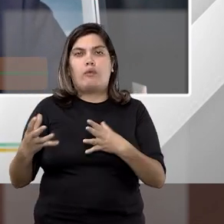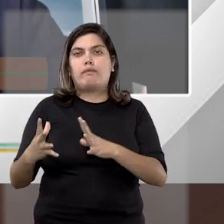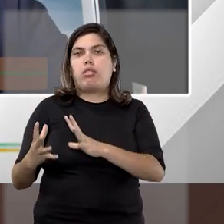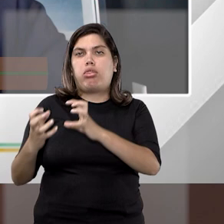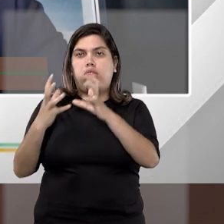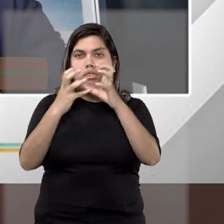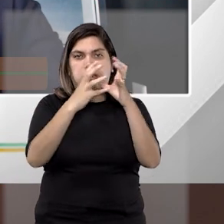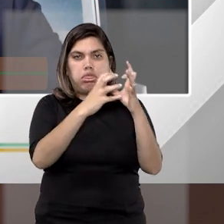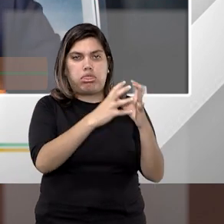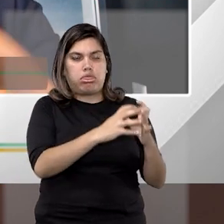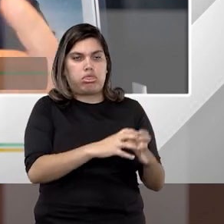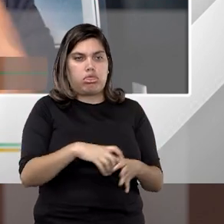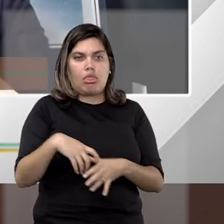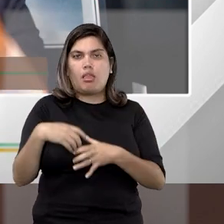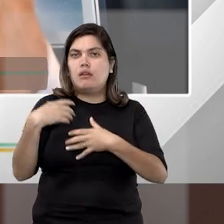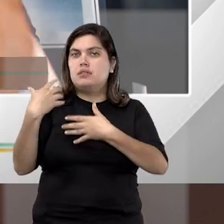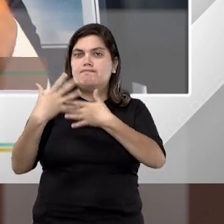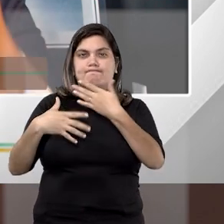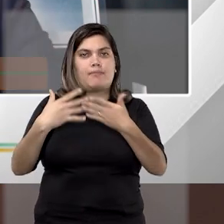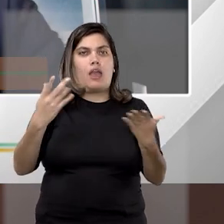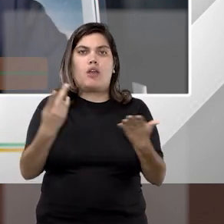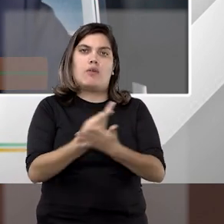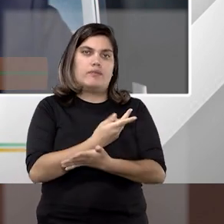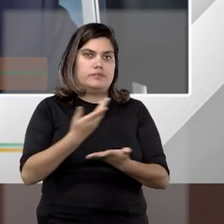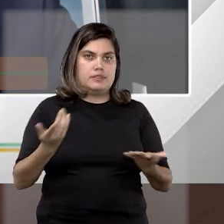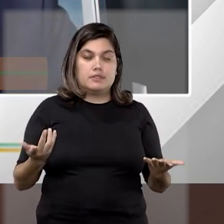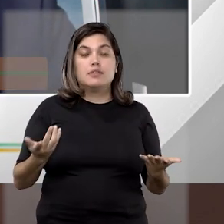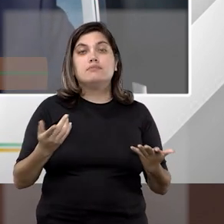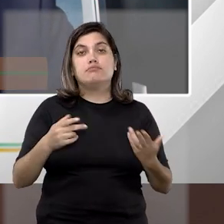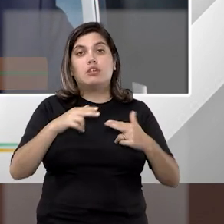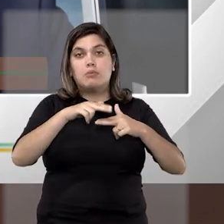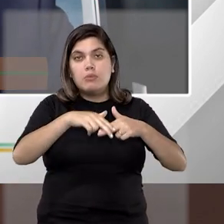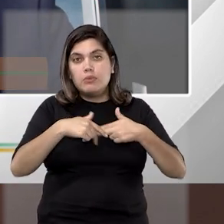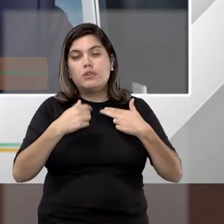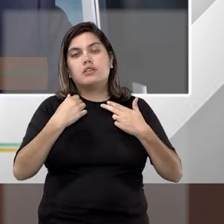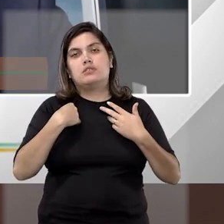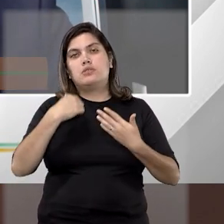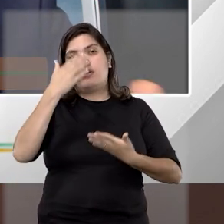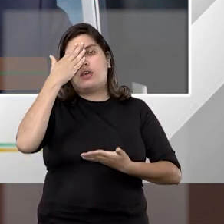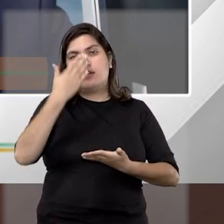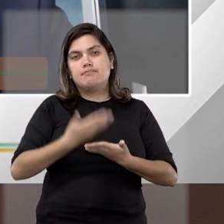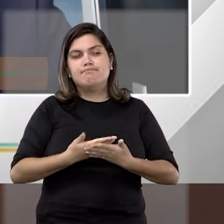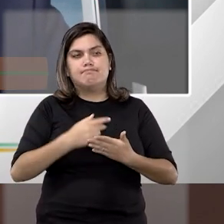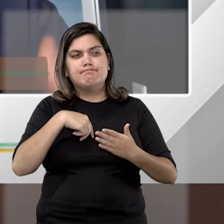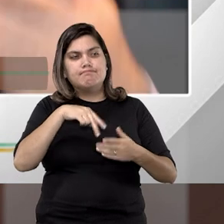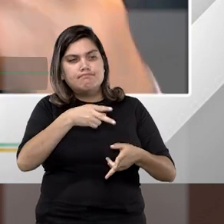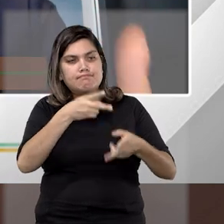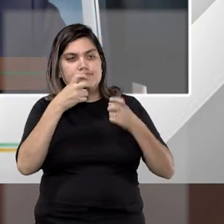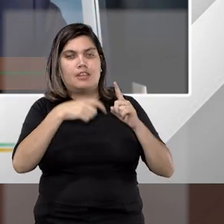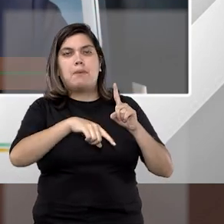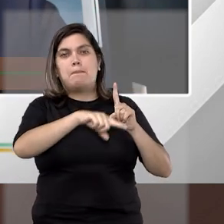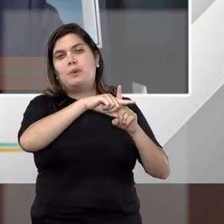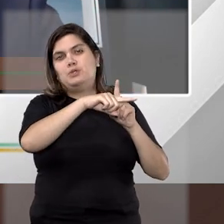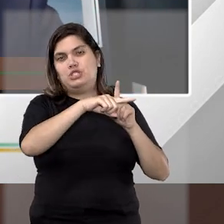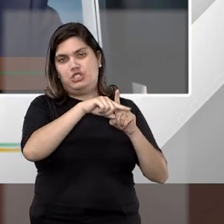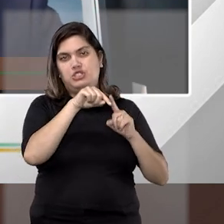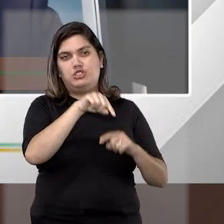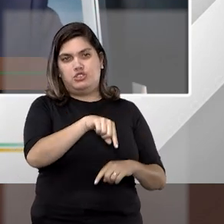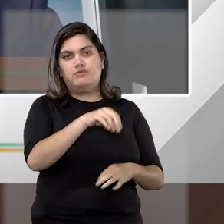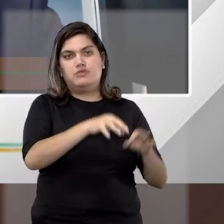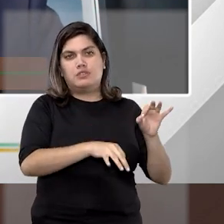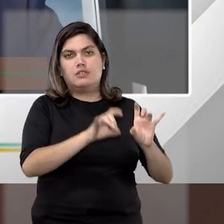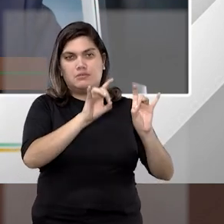novos conflitos de maior monta numa espiral de conflitos aconteça e portanto eu vejo o lado positivo